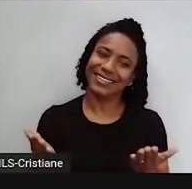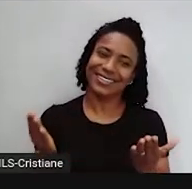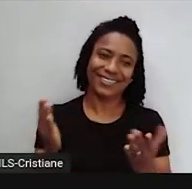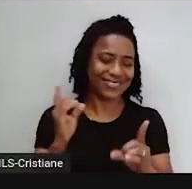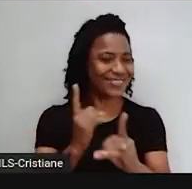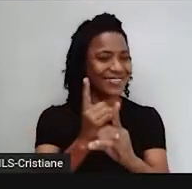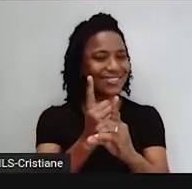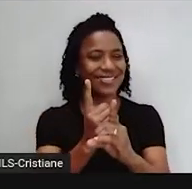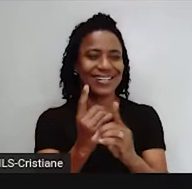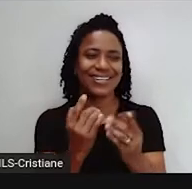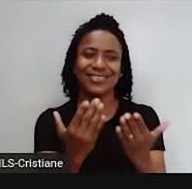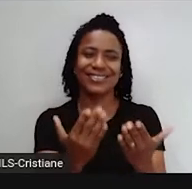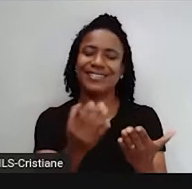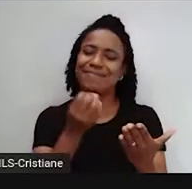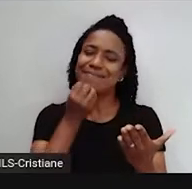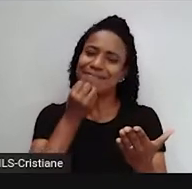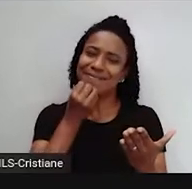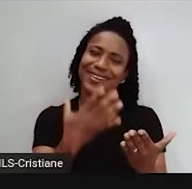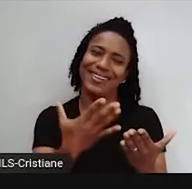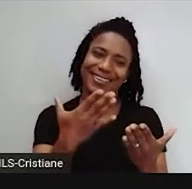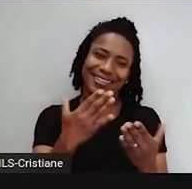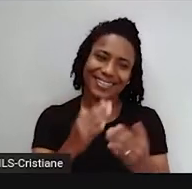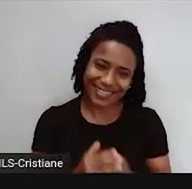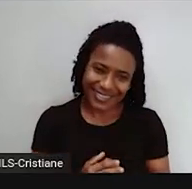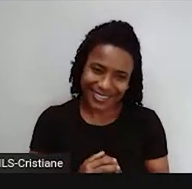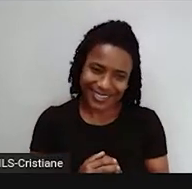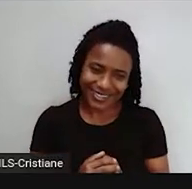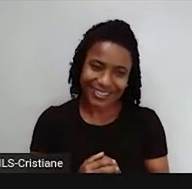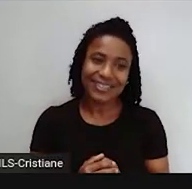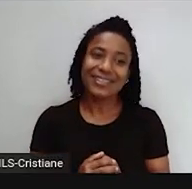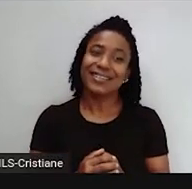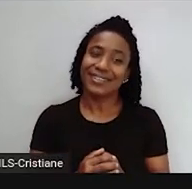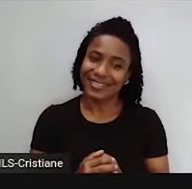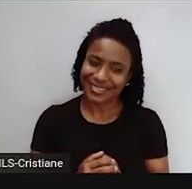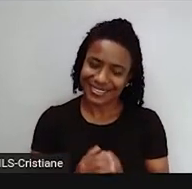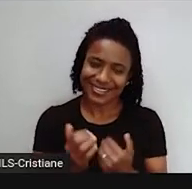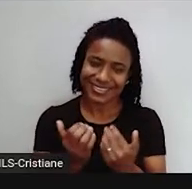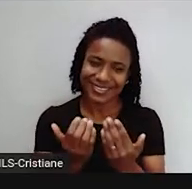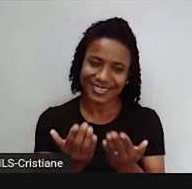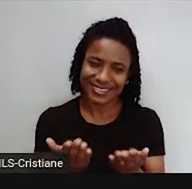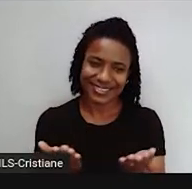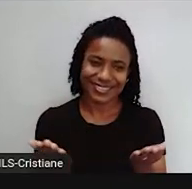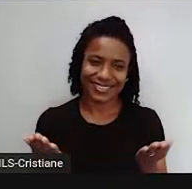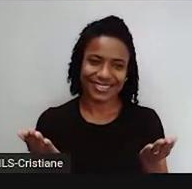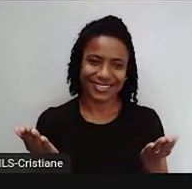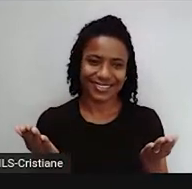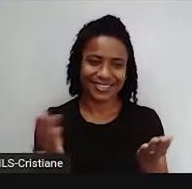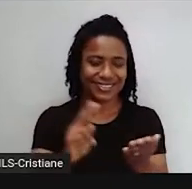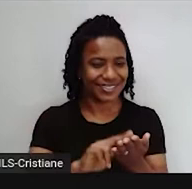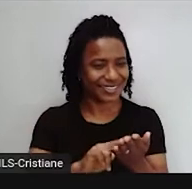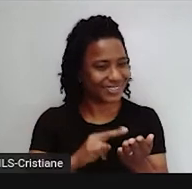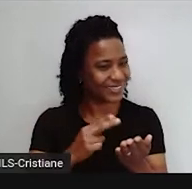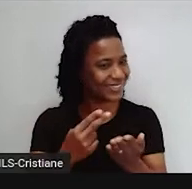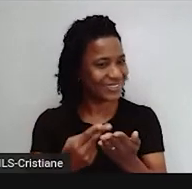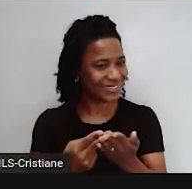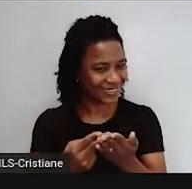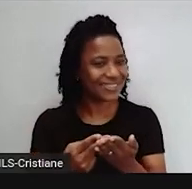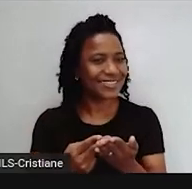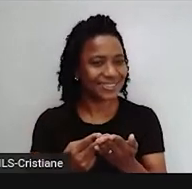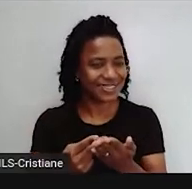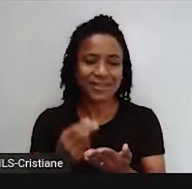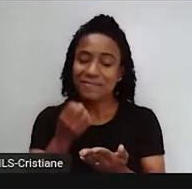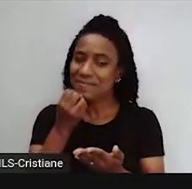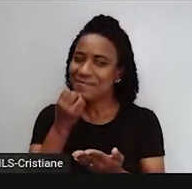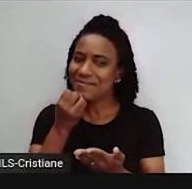vocês estejam muito bem. Welcome to our English class number 5.